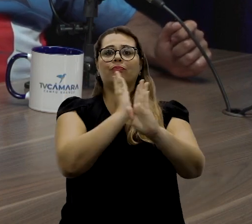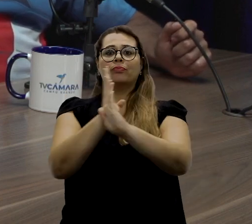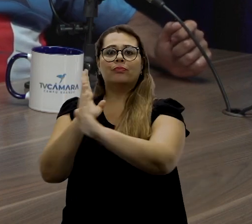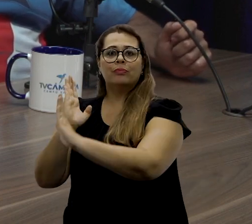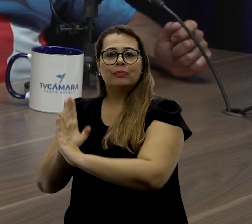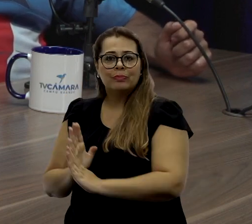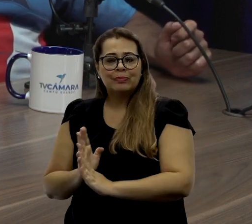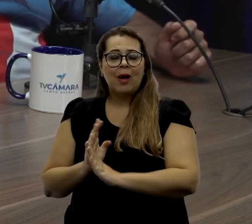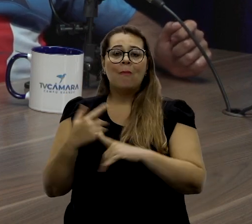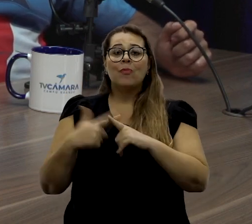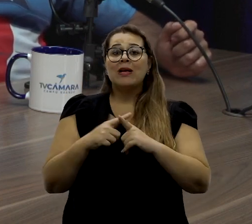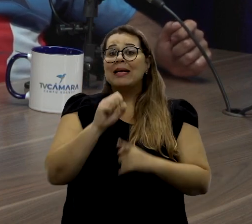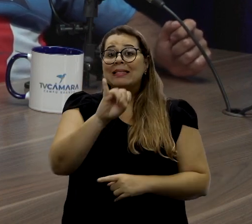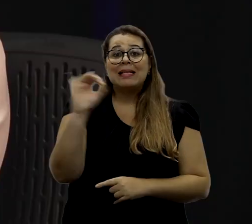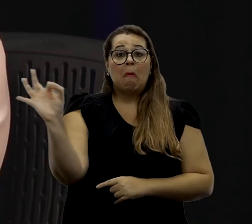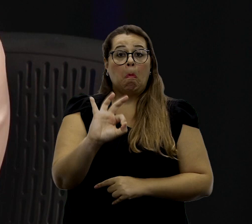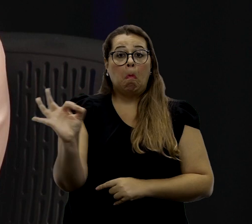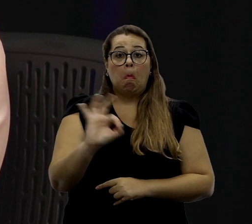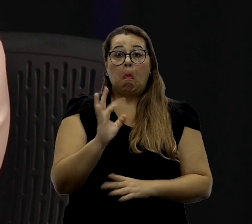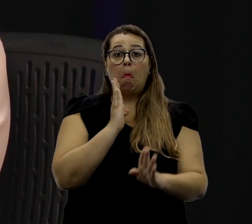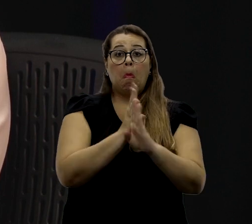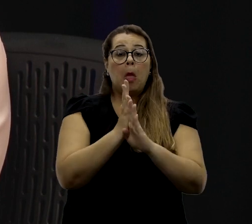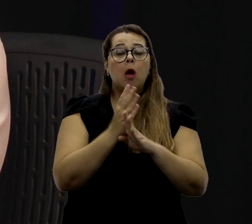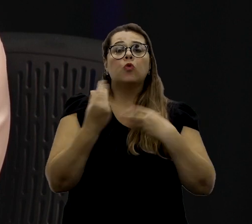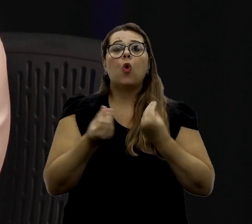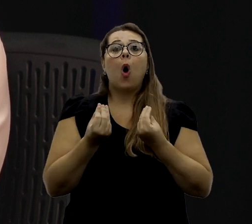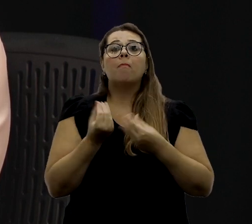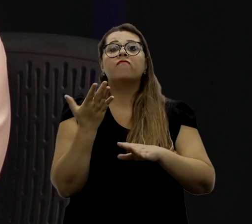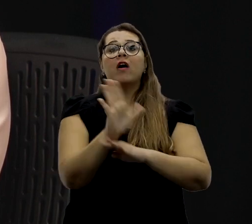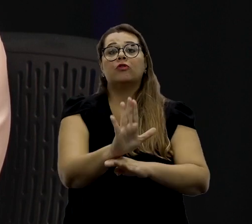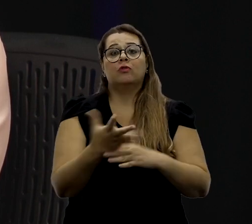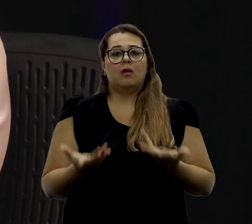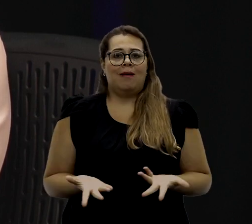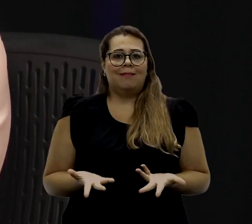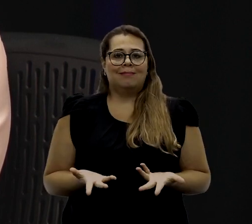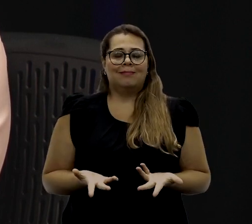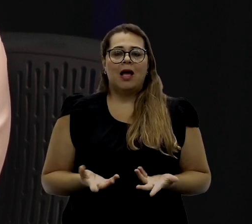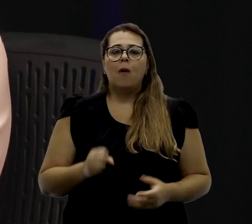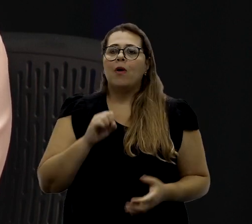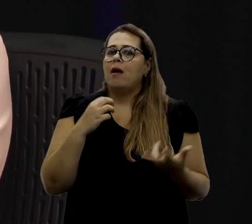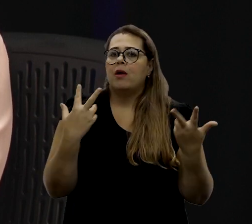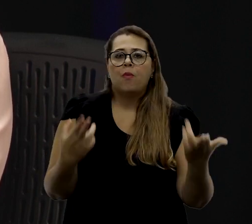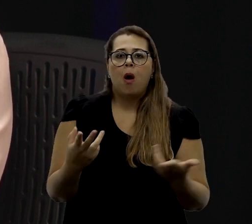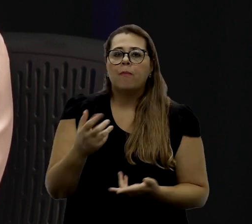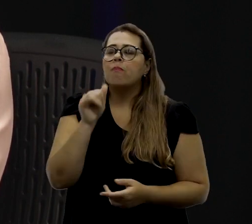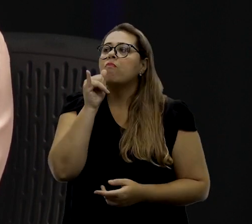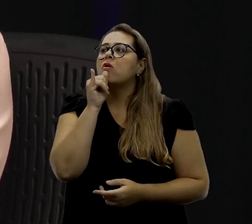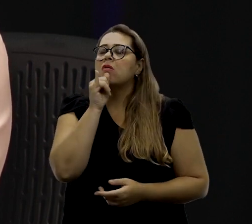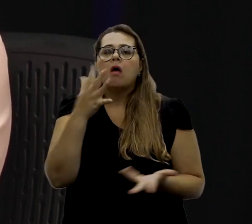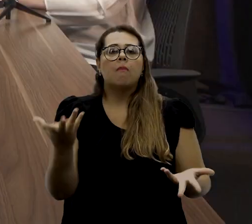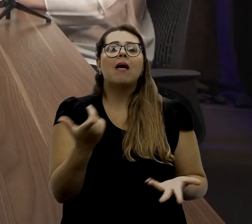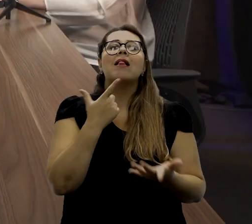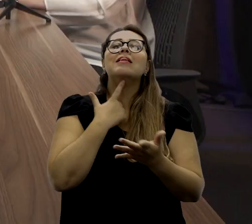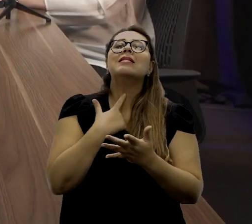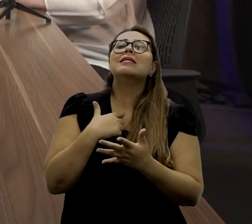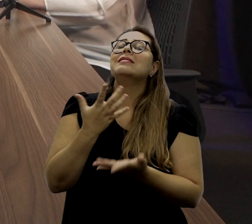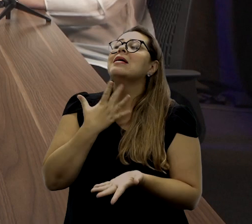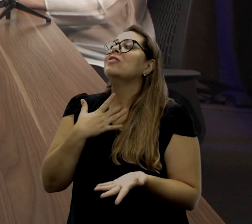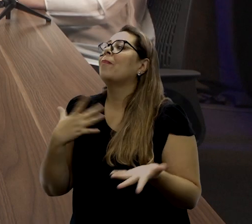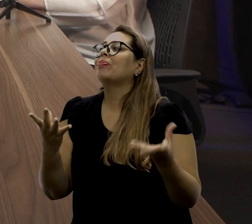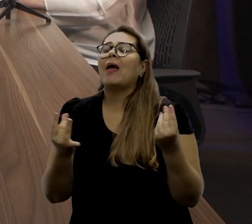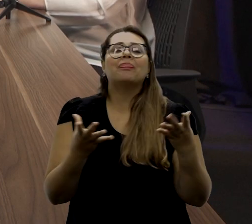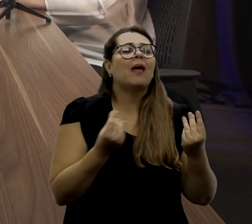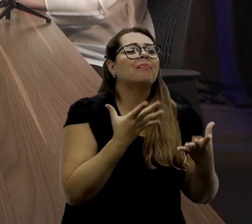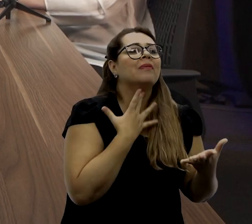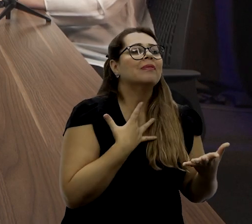ele não identificar, é difícil o outro ajudar, né? É como a gente fala, se a pessoa está com sede, a gente pode oferecer uma coisa e não é aquilo que